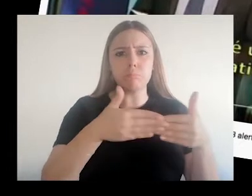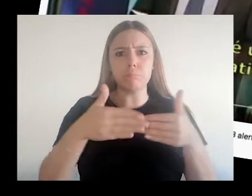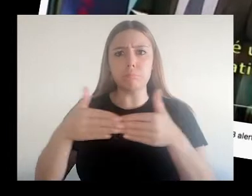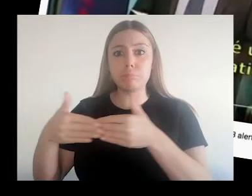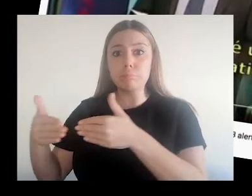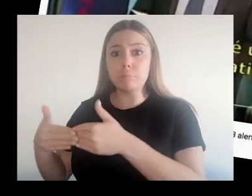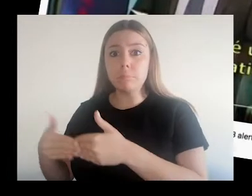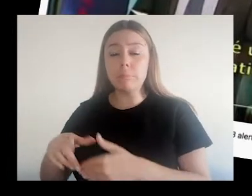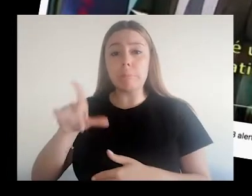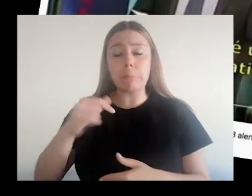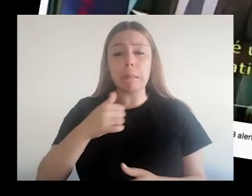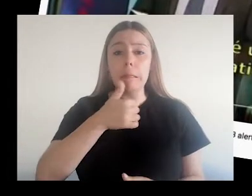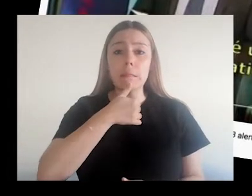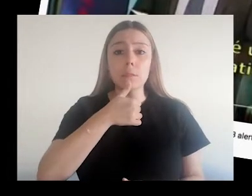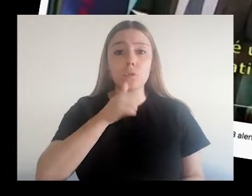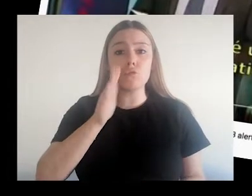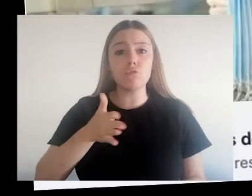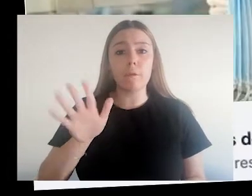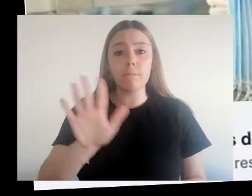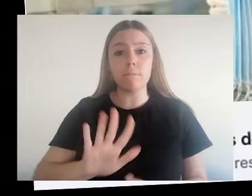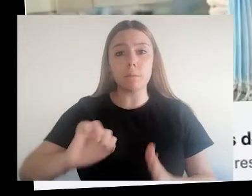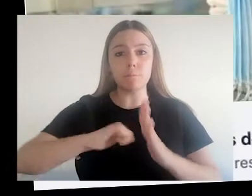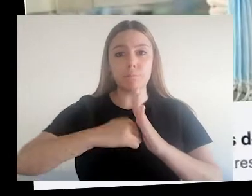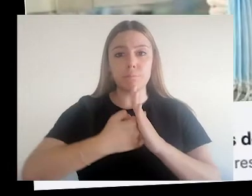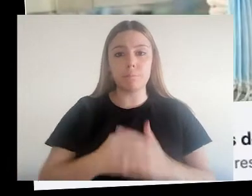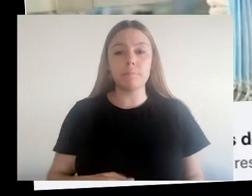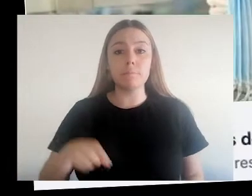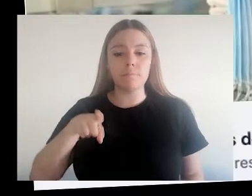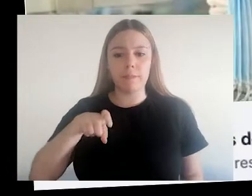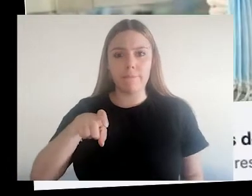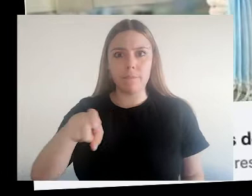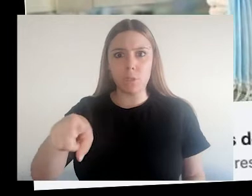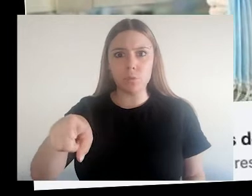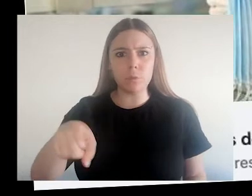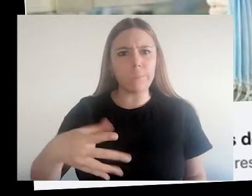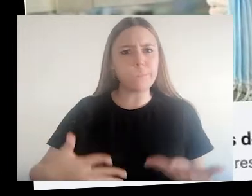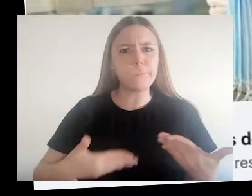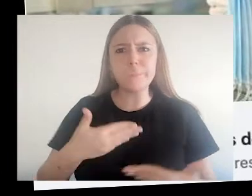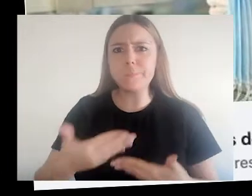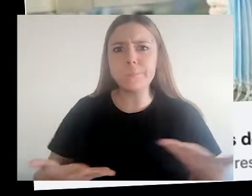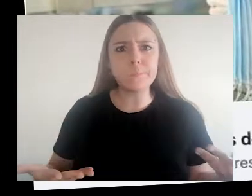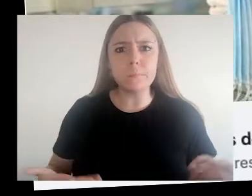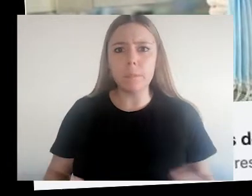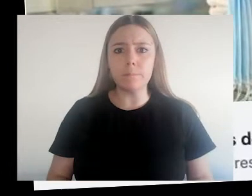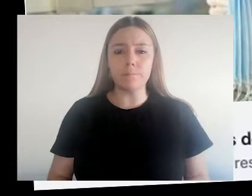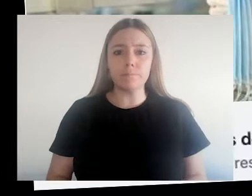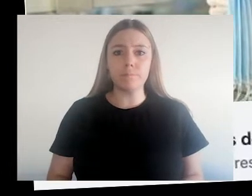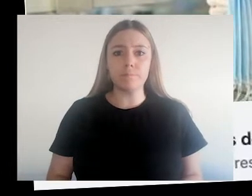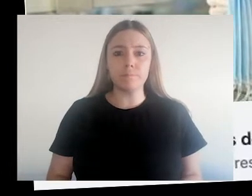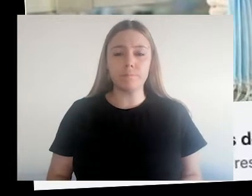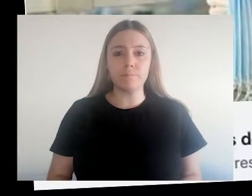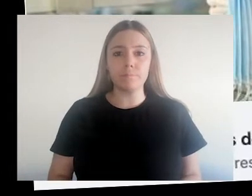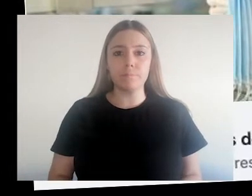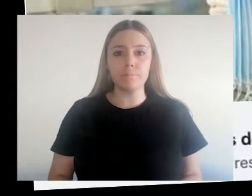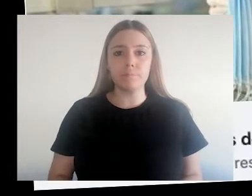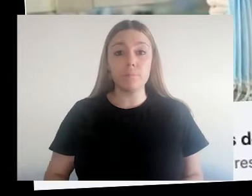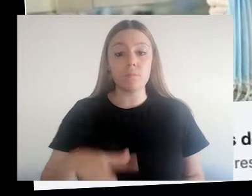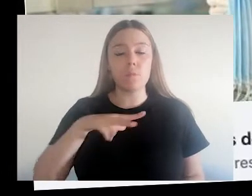que cerrarse y también han decretado estado de emergencia. El virus está fuera de control,